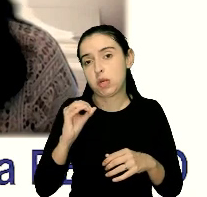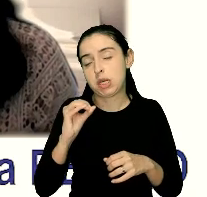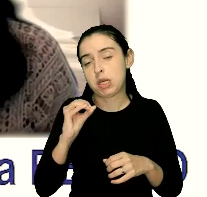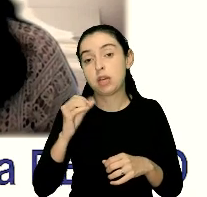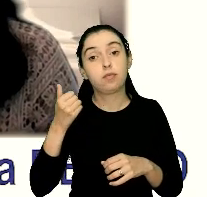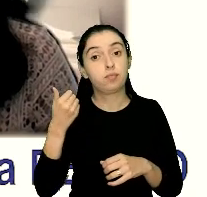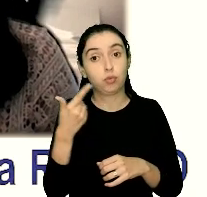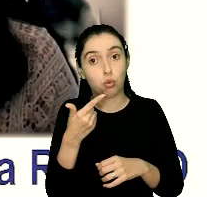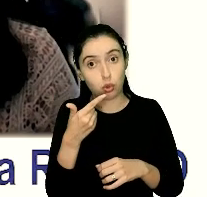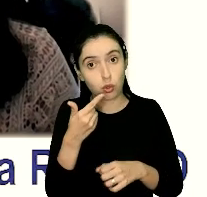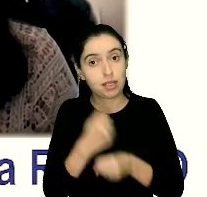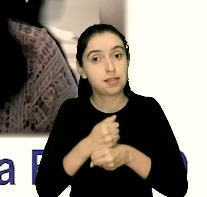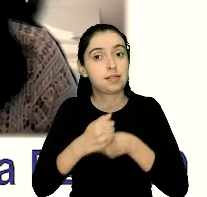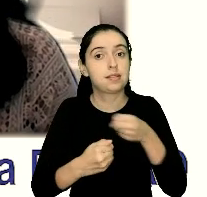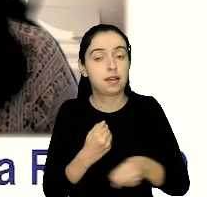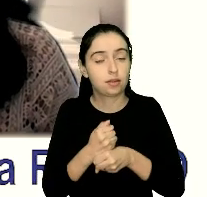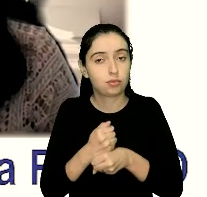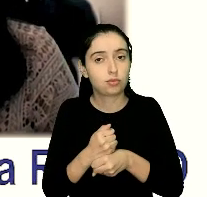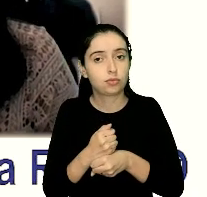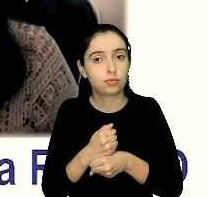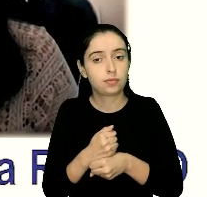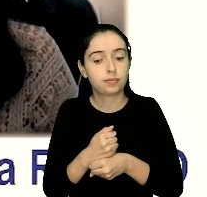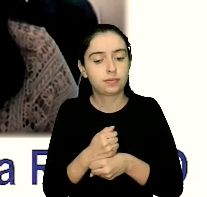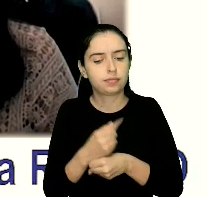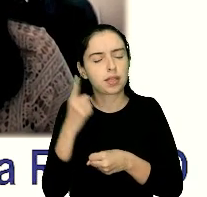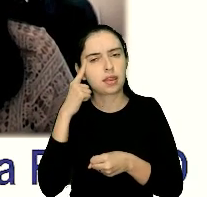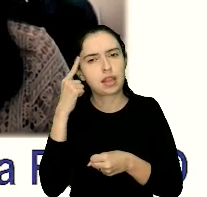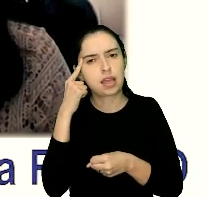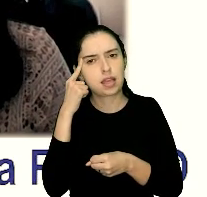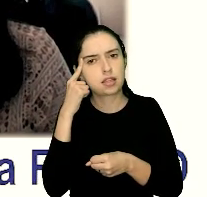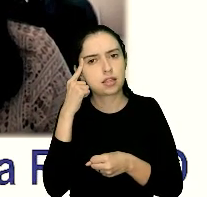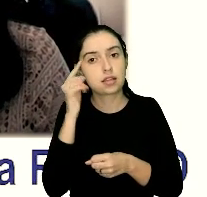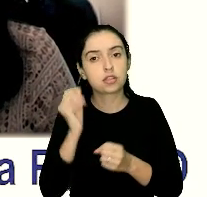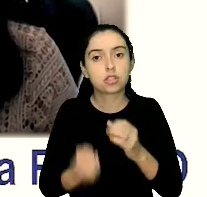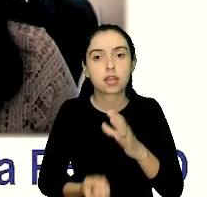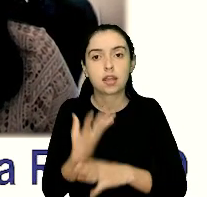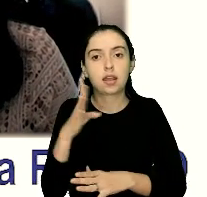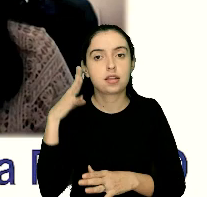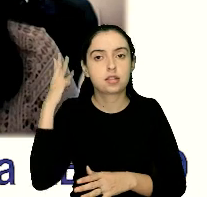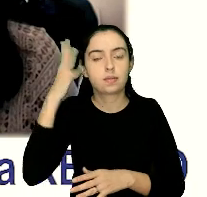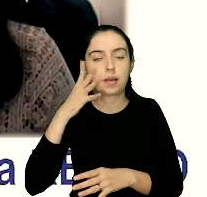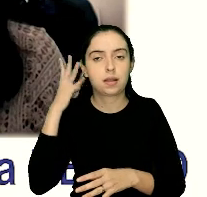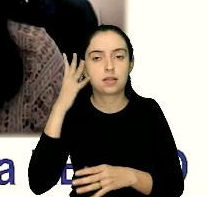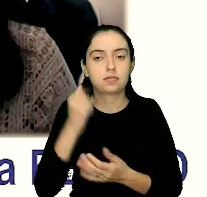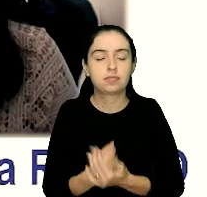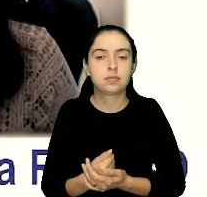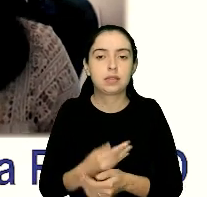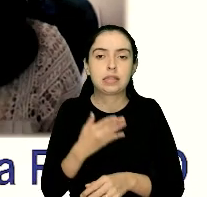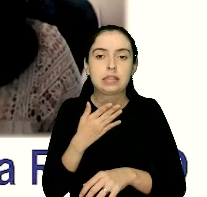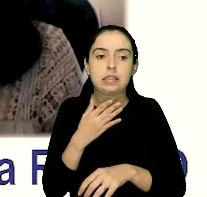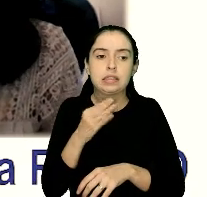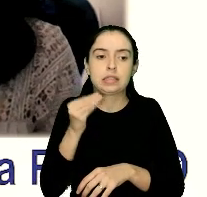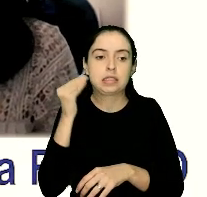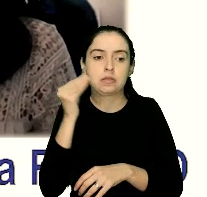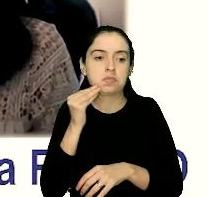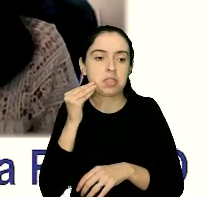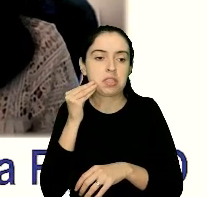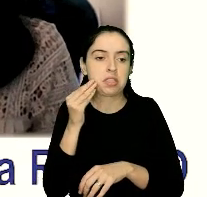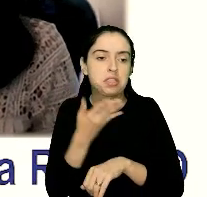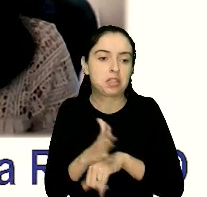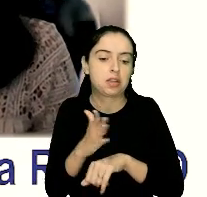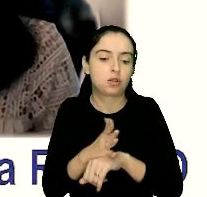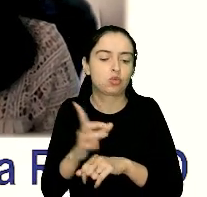ideia, ao preparar essa palestra, foi tentar colocar algumas reflexões,